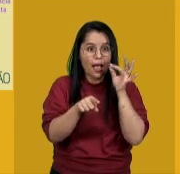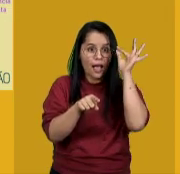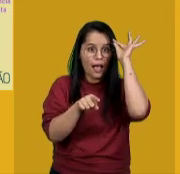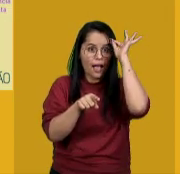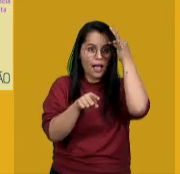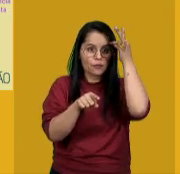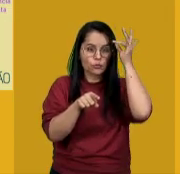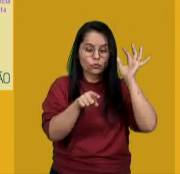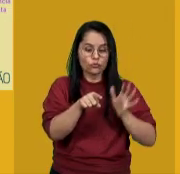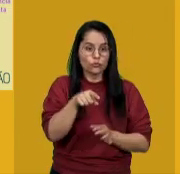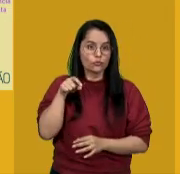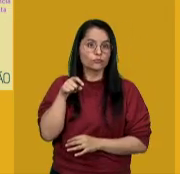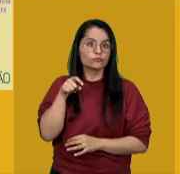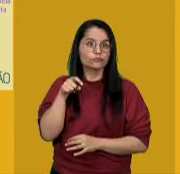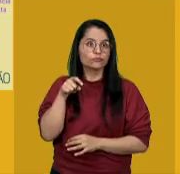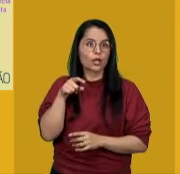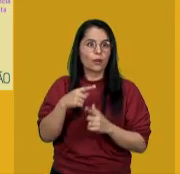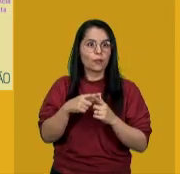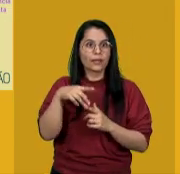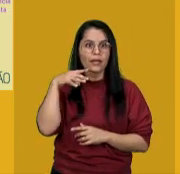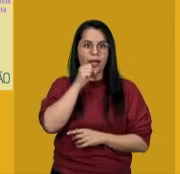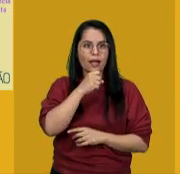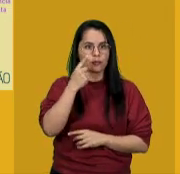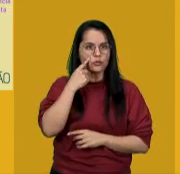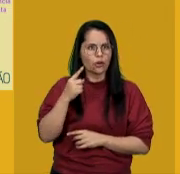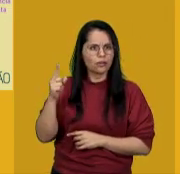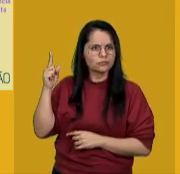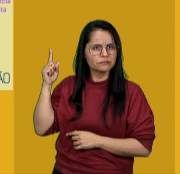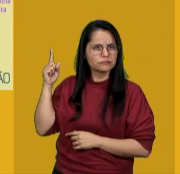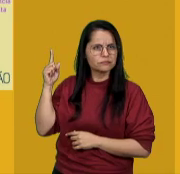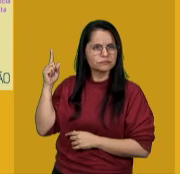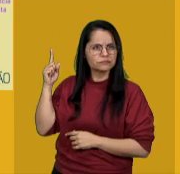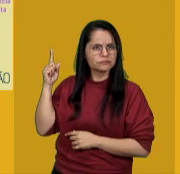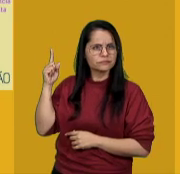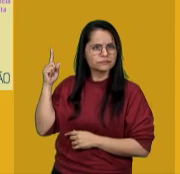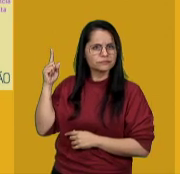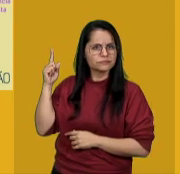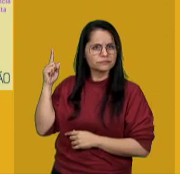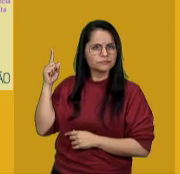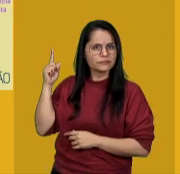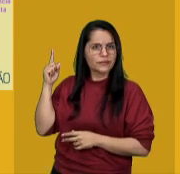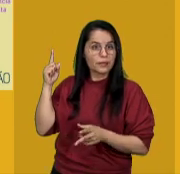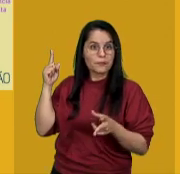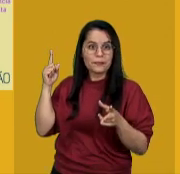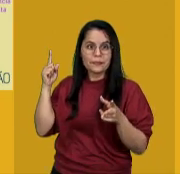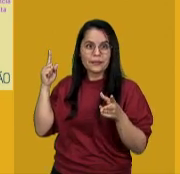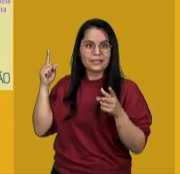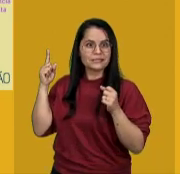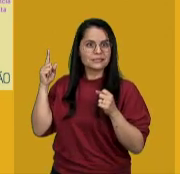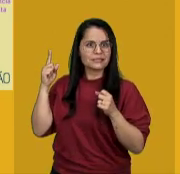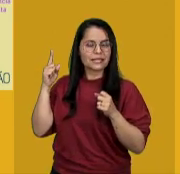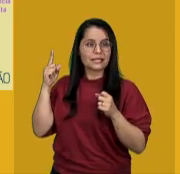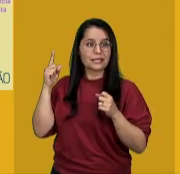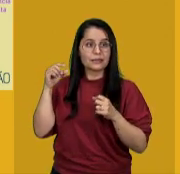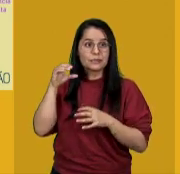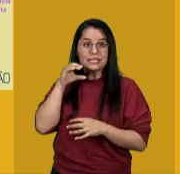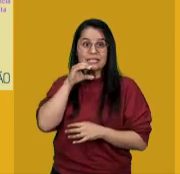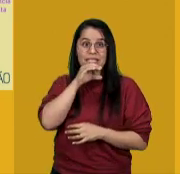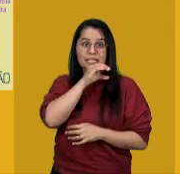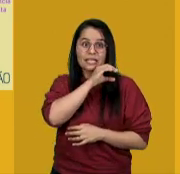estímulo, ele vem para a medula, os neurônios sensoriais vão perceber que aconteceu